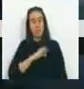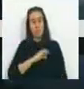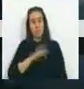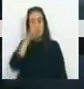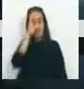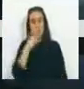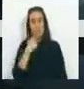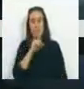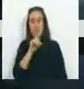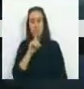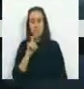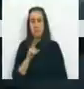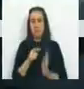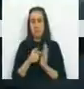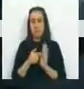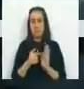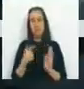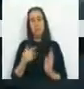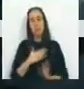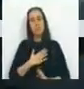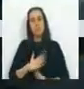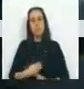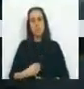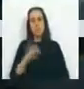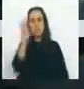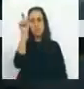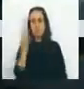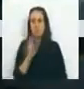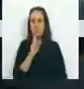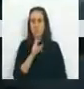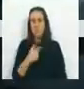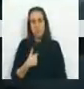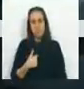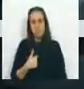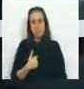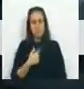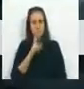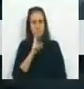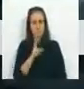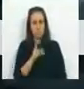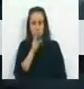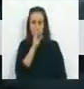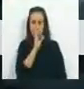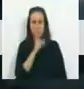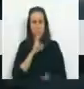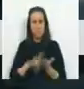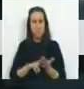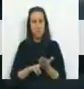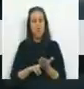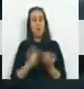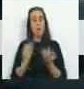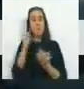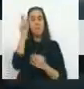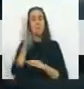são estas questões que eu gostaria que respondesse, sei que o vai responder com frontalidade e com verdade, como aliás